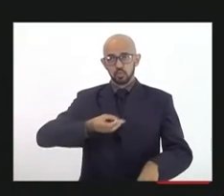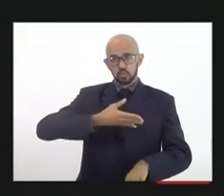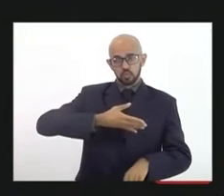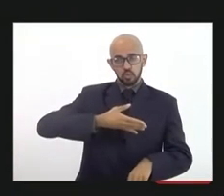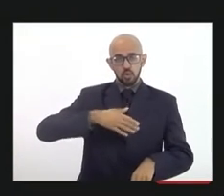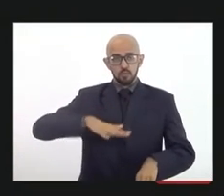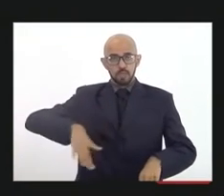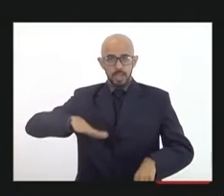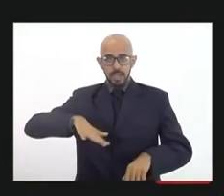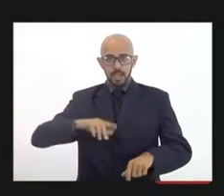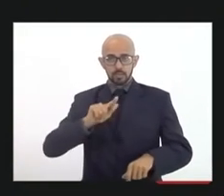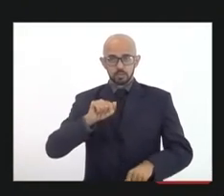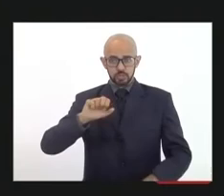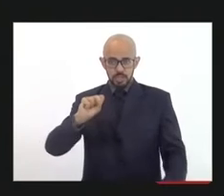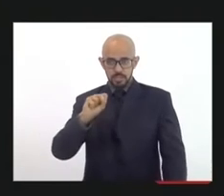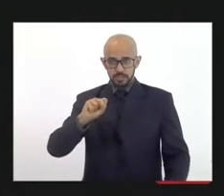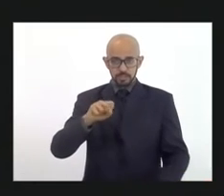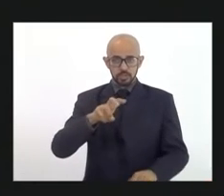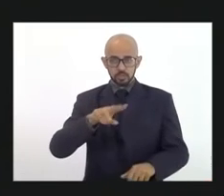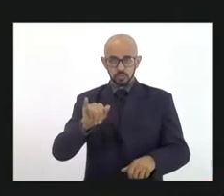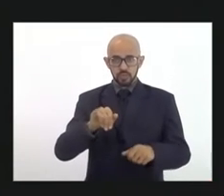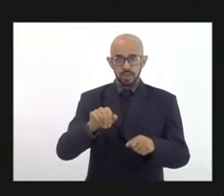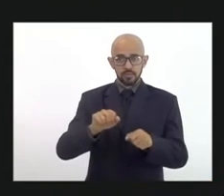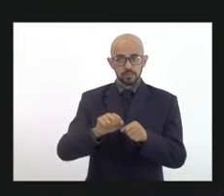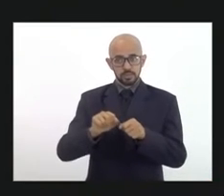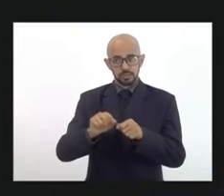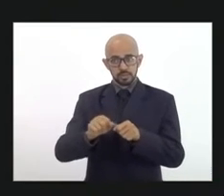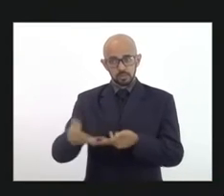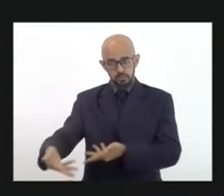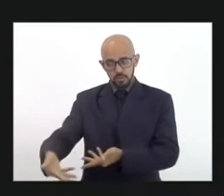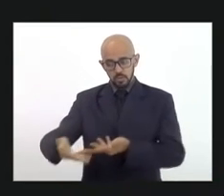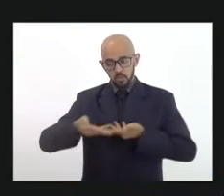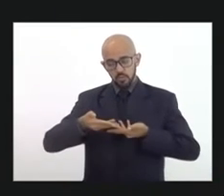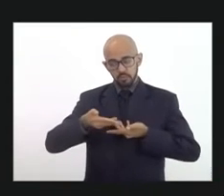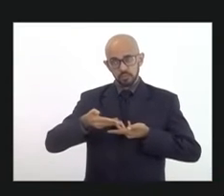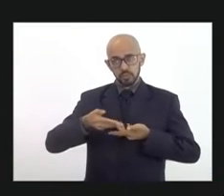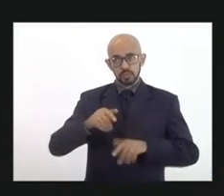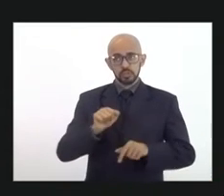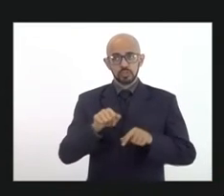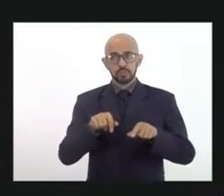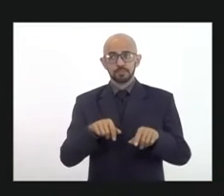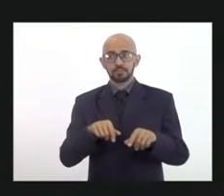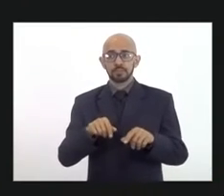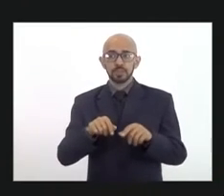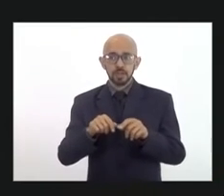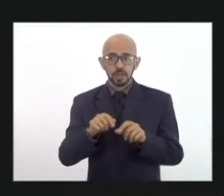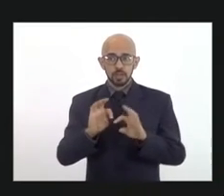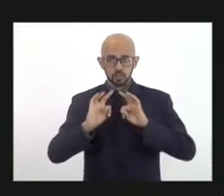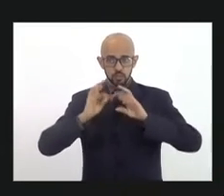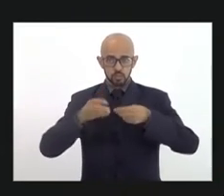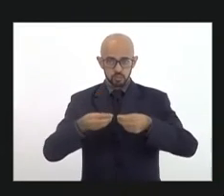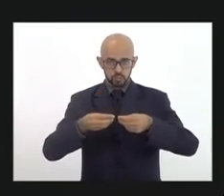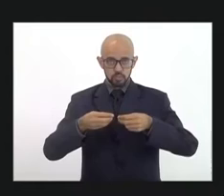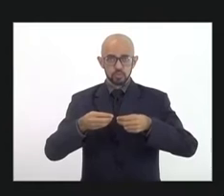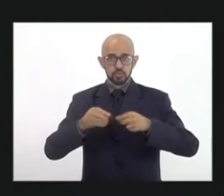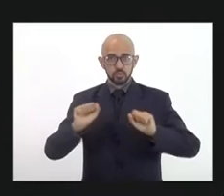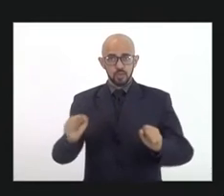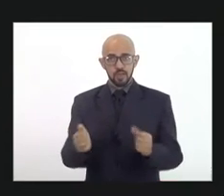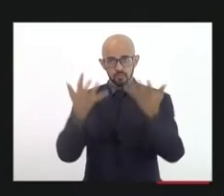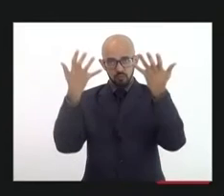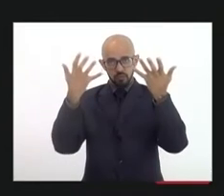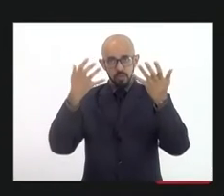Inclusive, sediaremos e faremos questão de convidar a todos, IBP, Naturgy, a um evento itinerante que eles